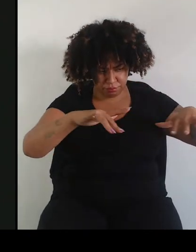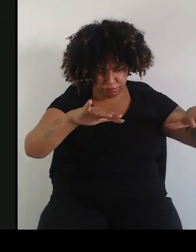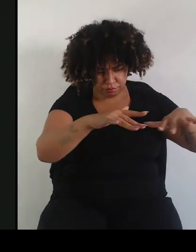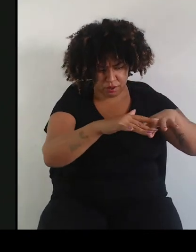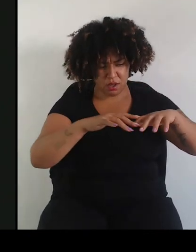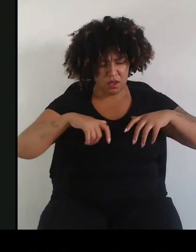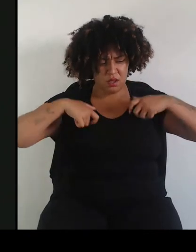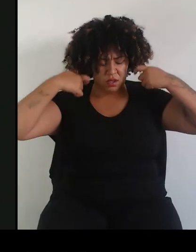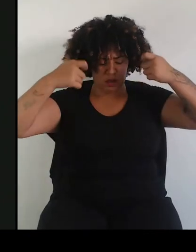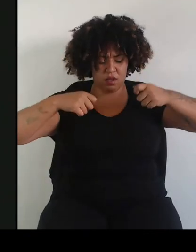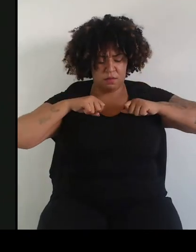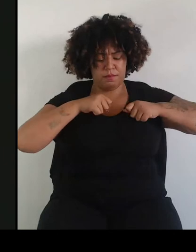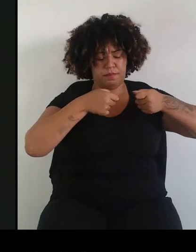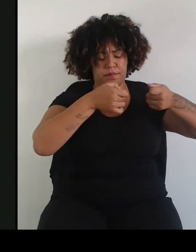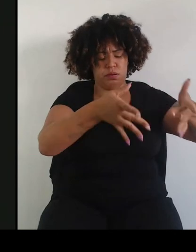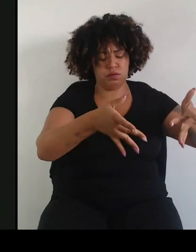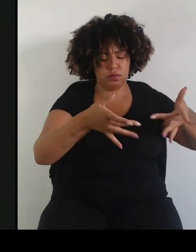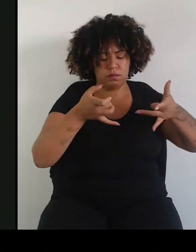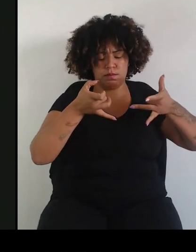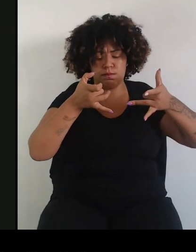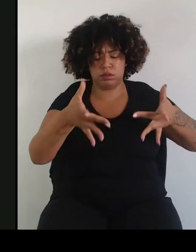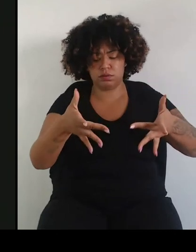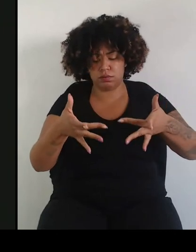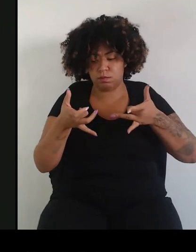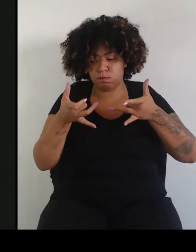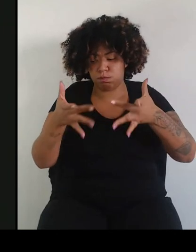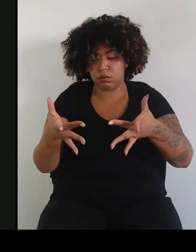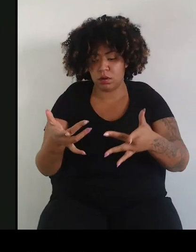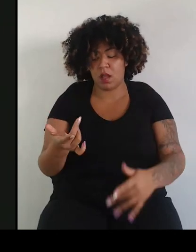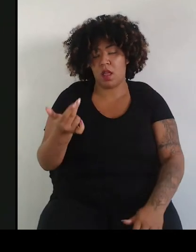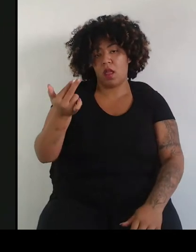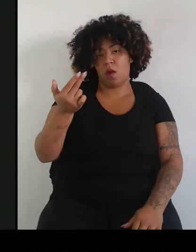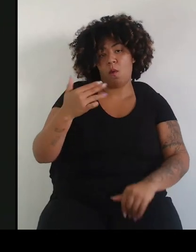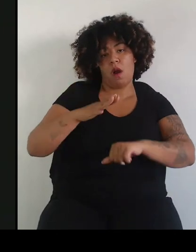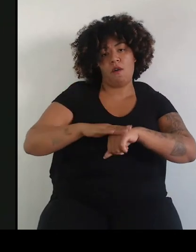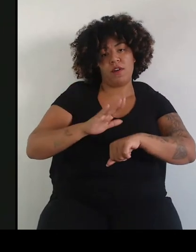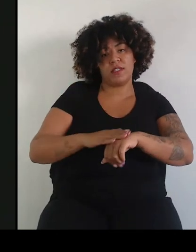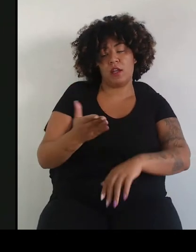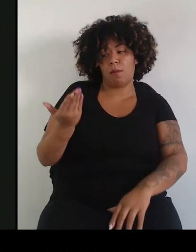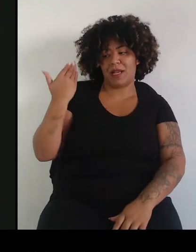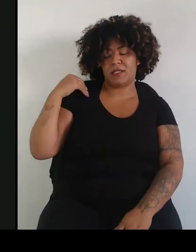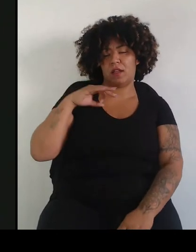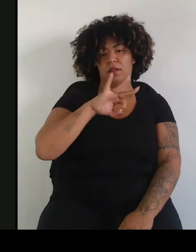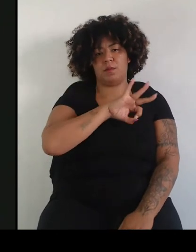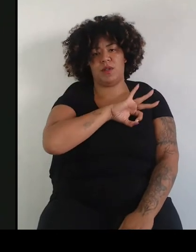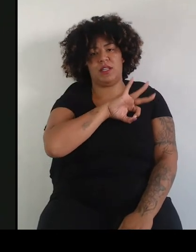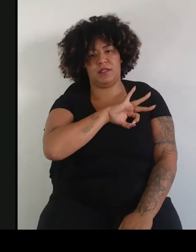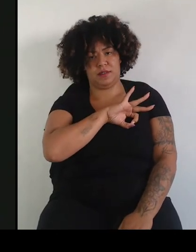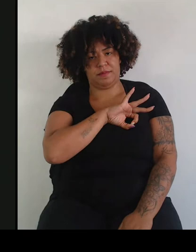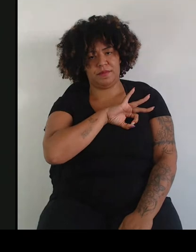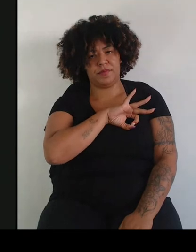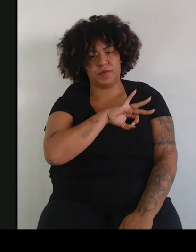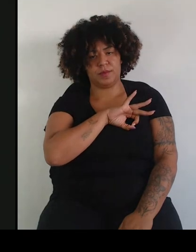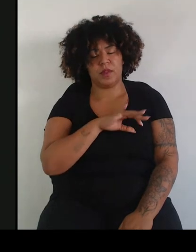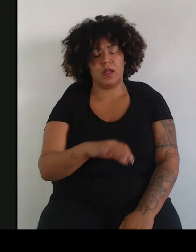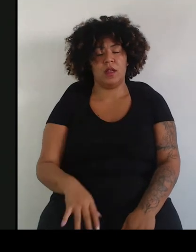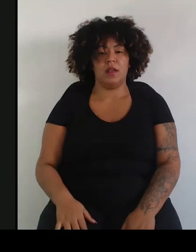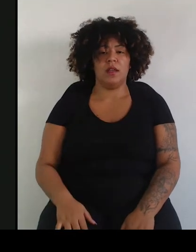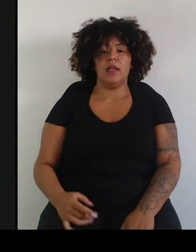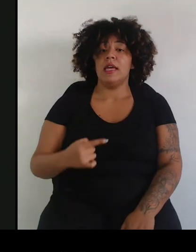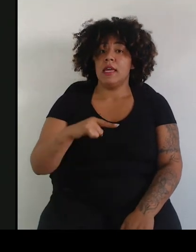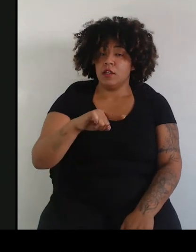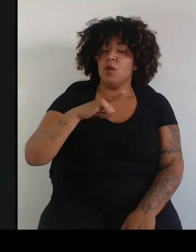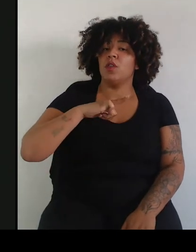os militares e policiais com aqueles que tem a ver assassinado né E isso causou um grande rebuliço